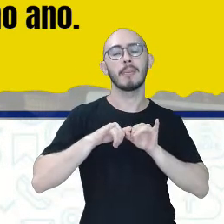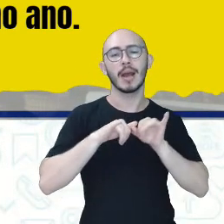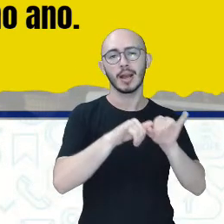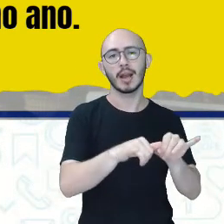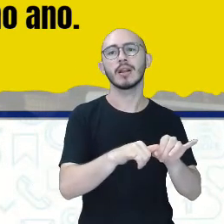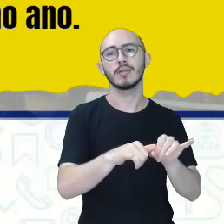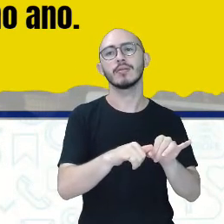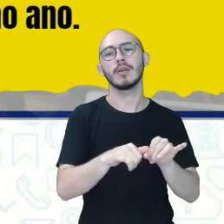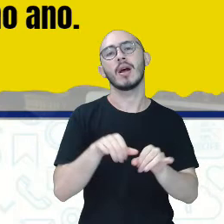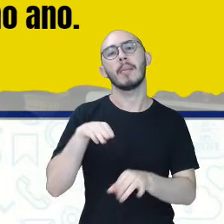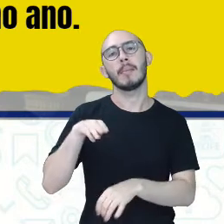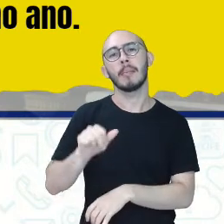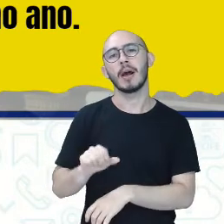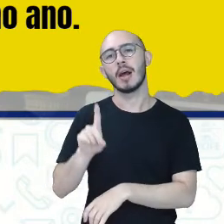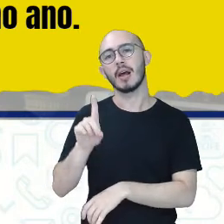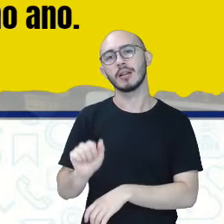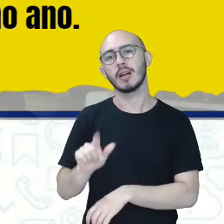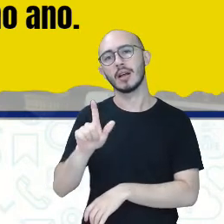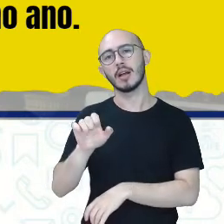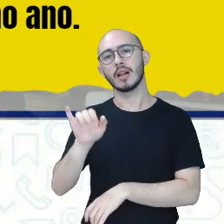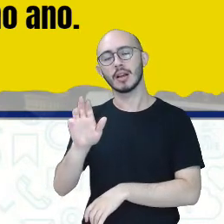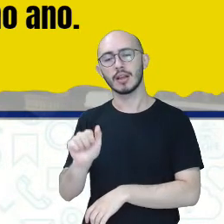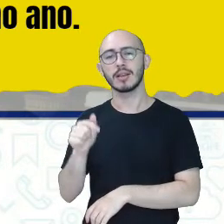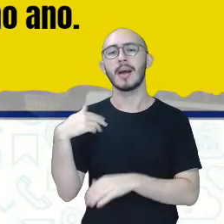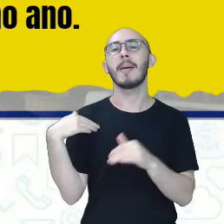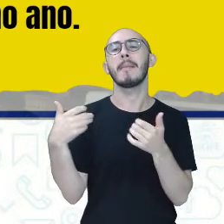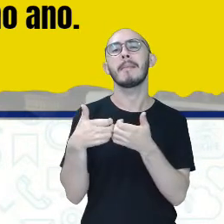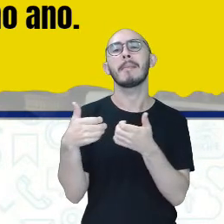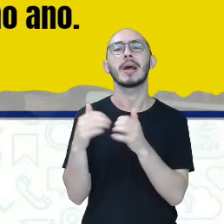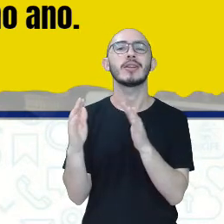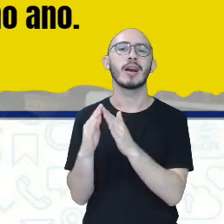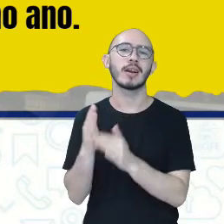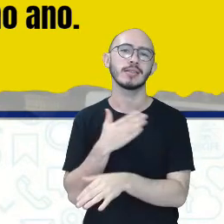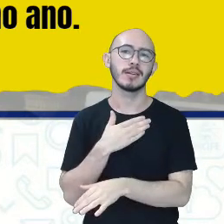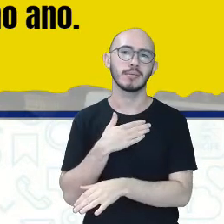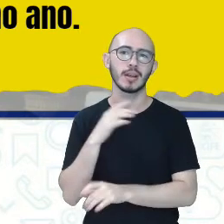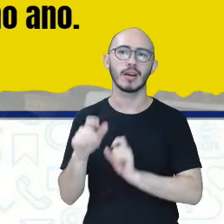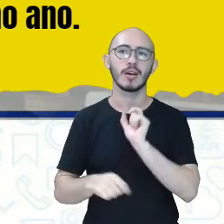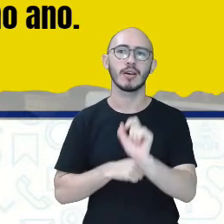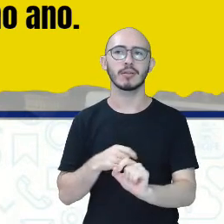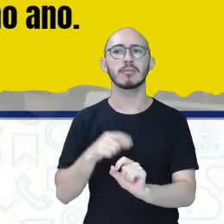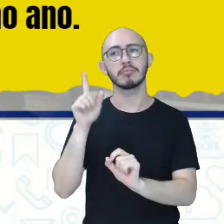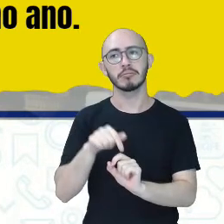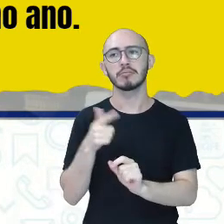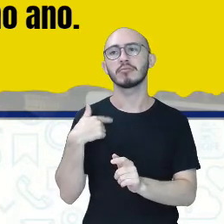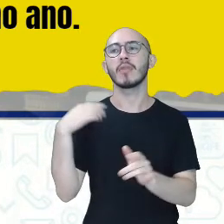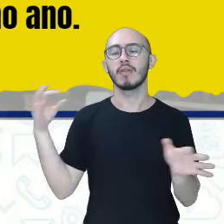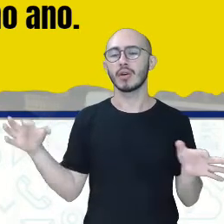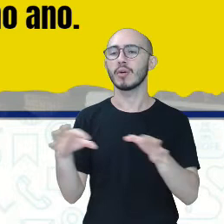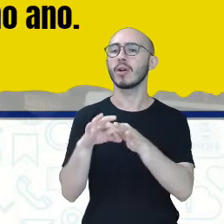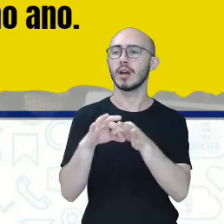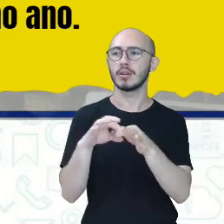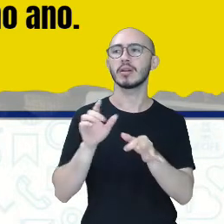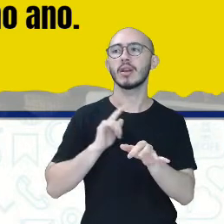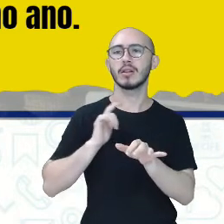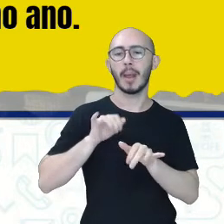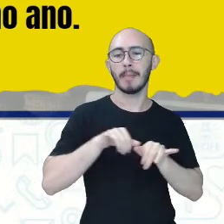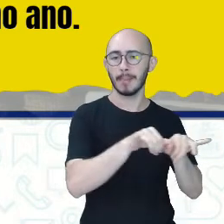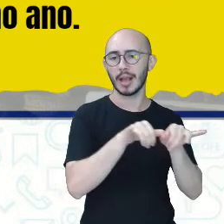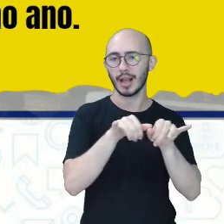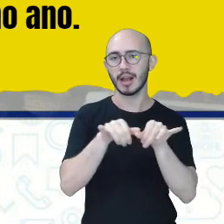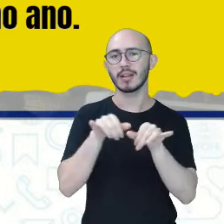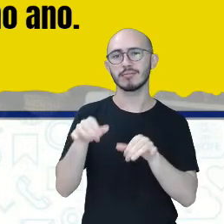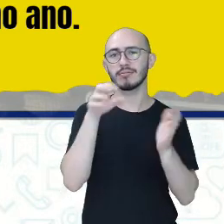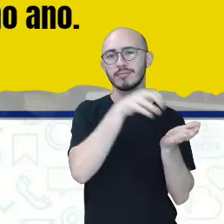mais próximo da minha residência, né? Localizado no bairro da Madalena, é um mercado integrante, né, dessas redes, né, de mercados, né?